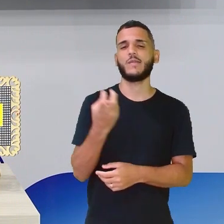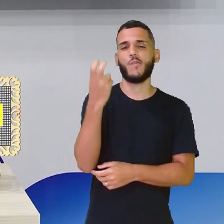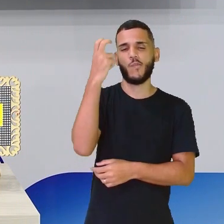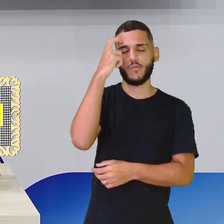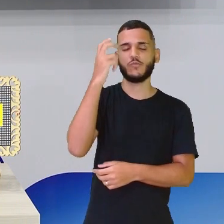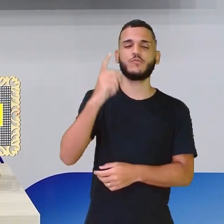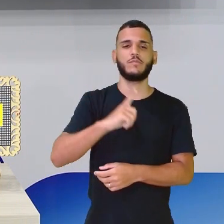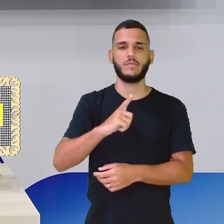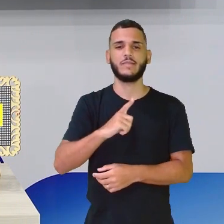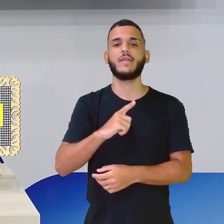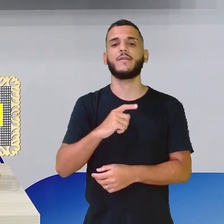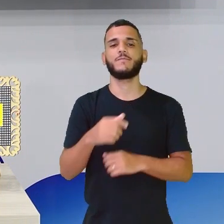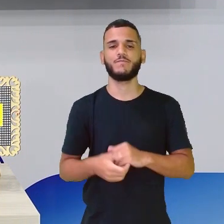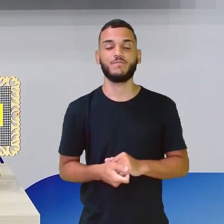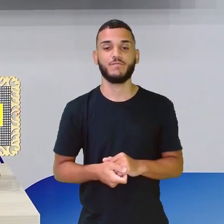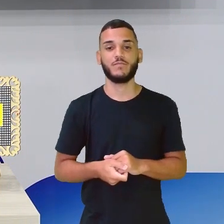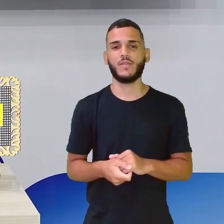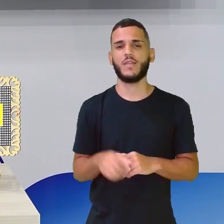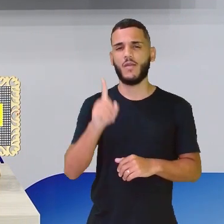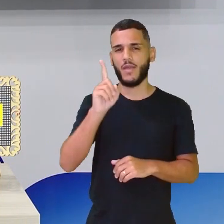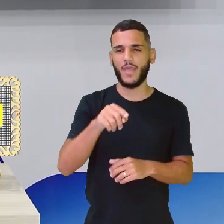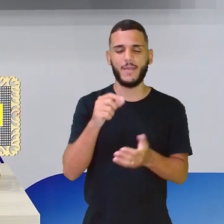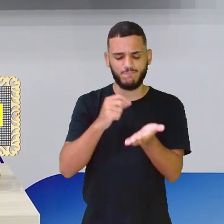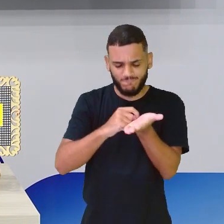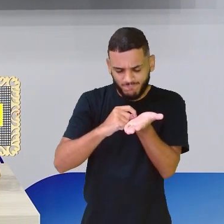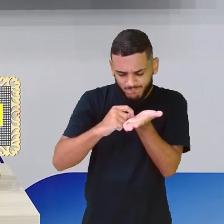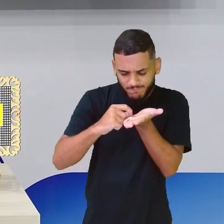nessa obra. Então, esse é um traço bastante